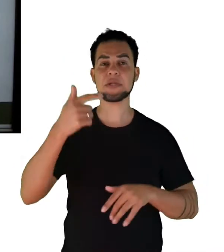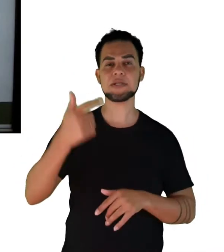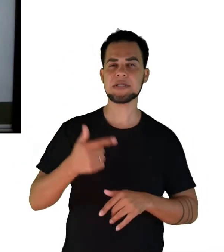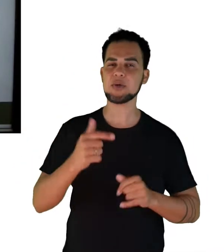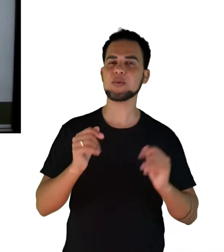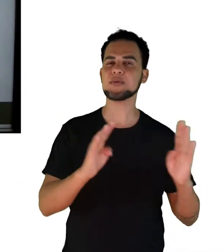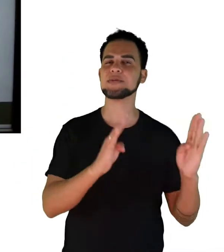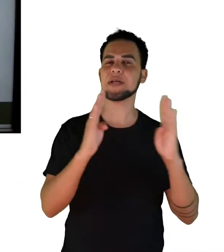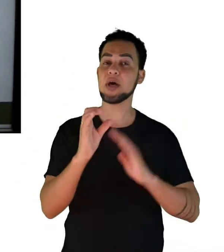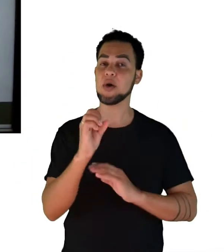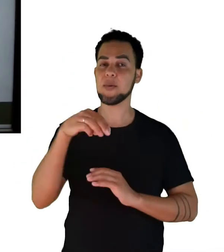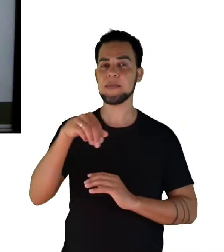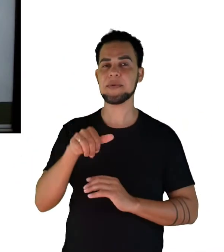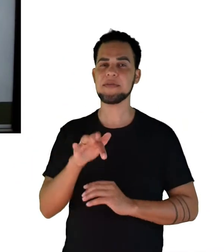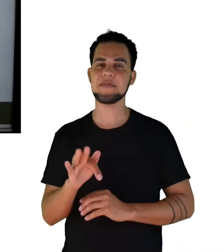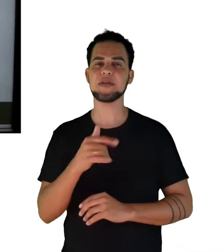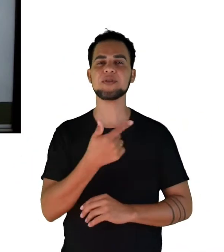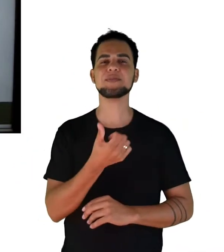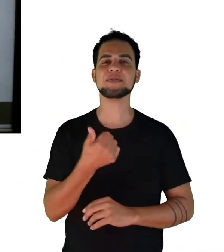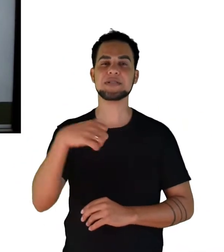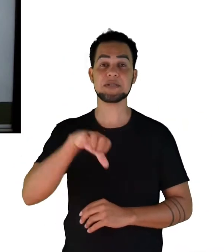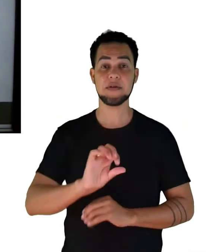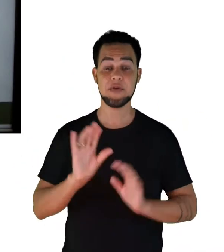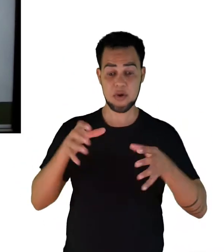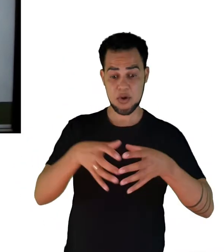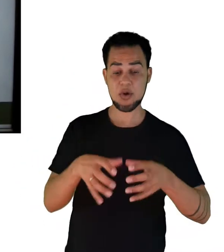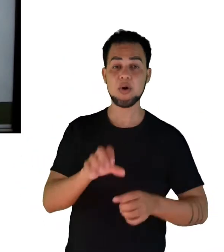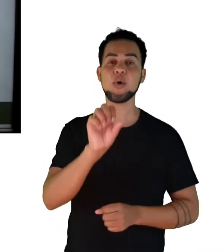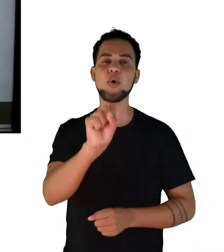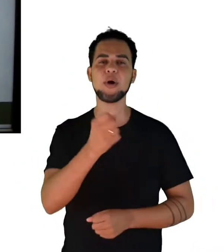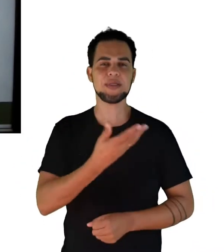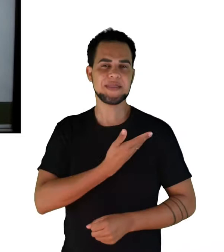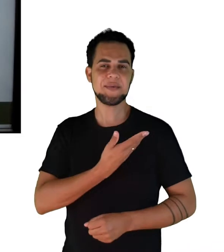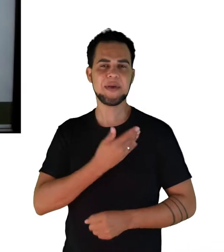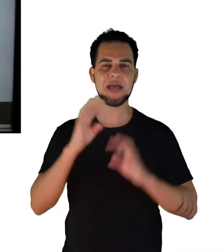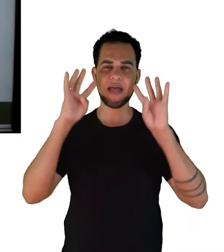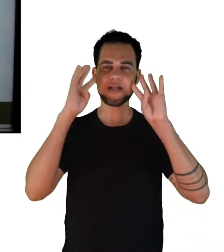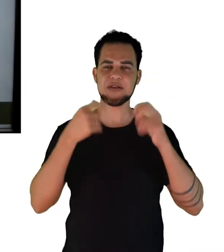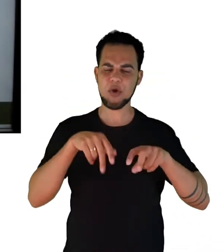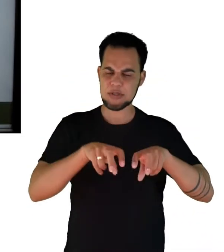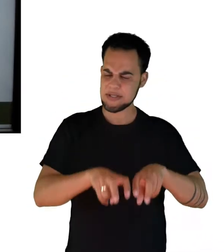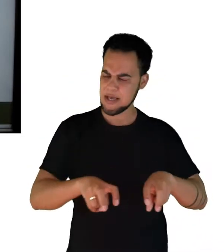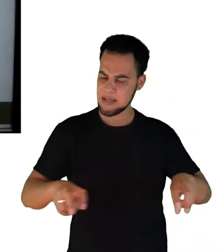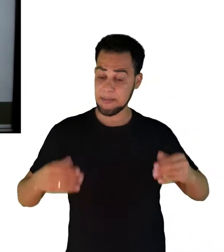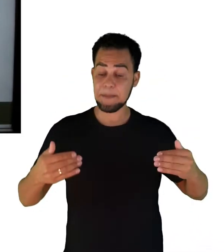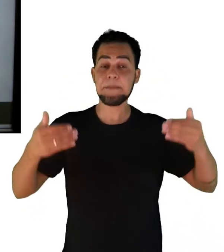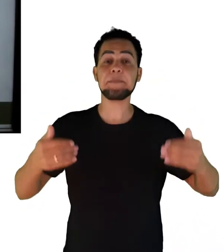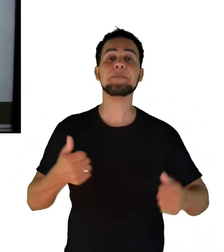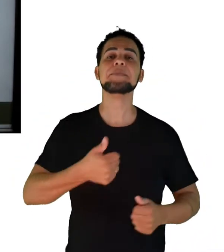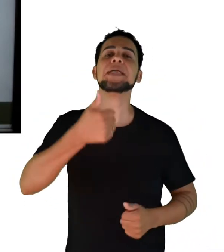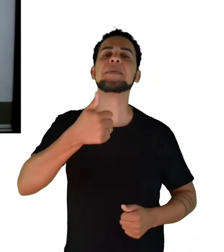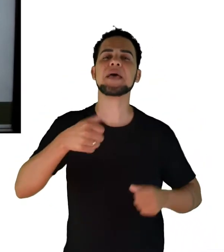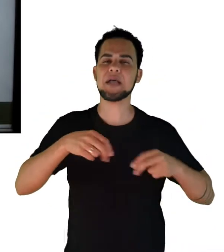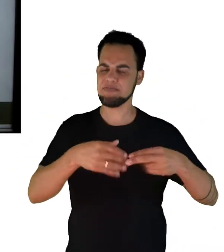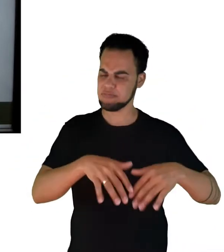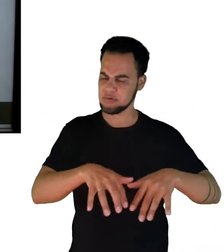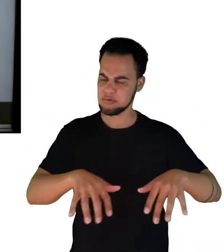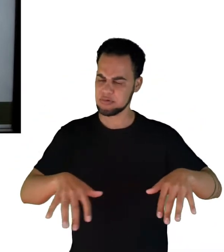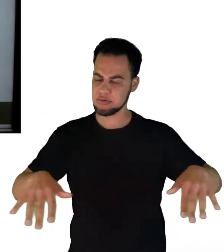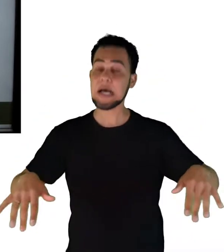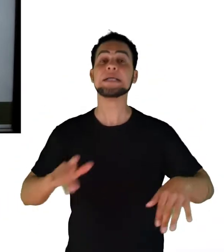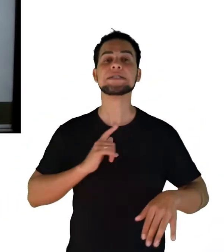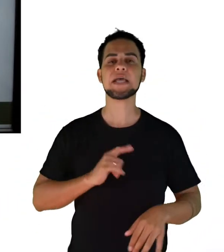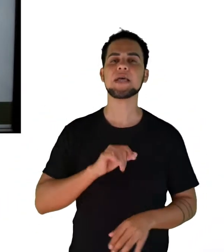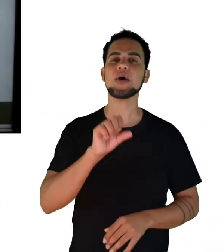UMIF 2019, um grupo de 8 amigos resolveu se sentar na primeira fila do auditório, que tinha